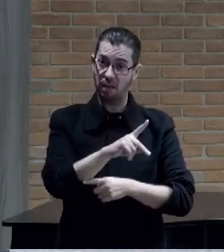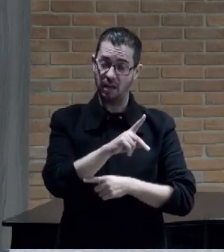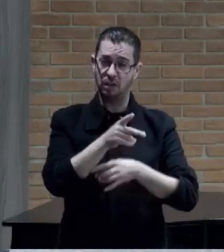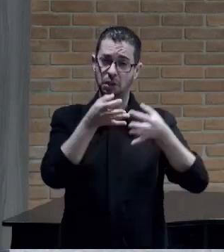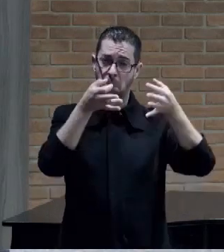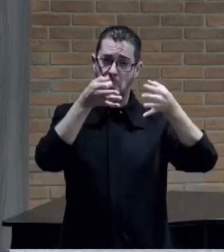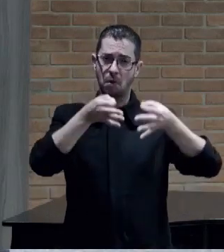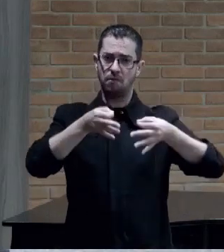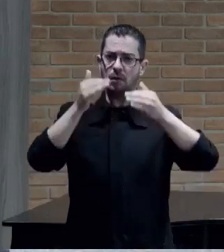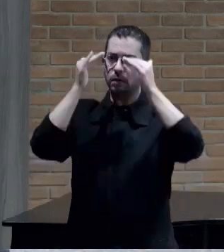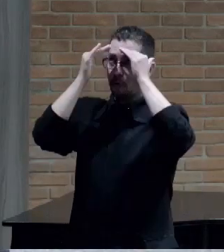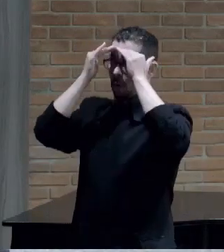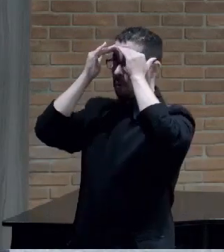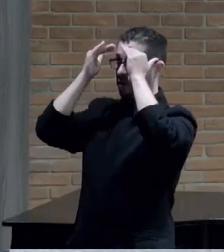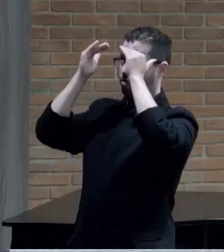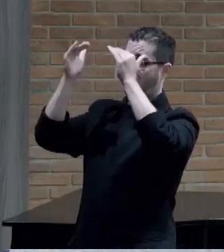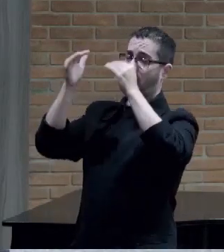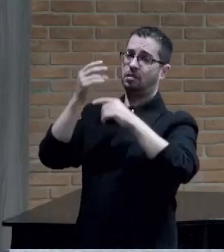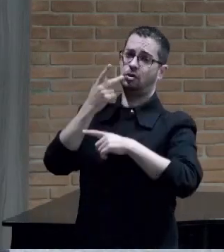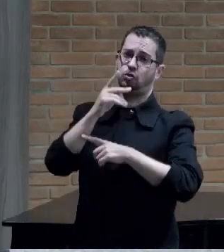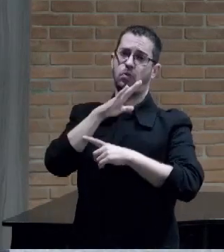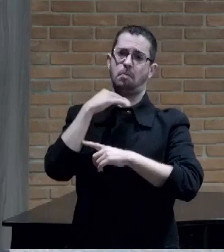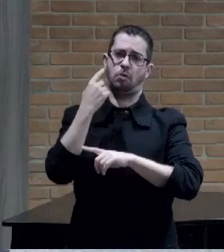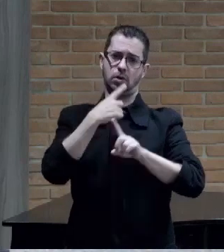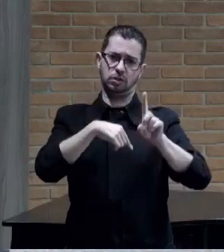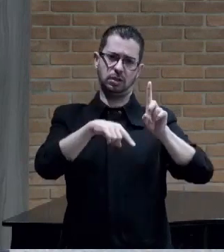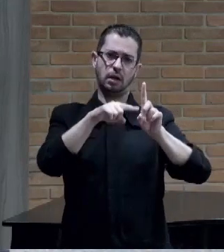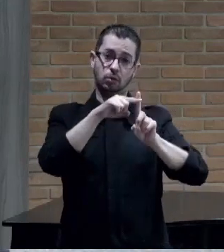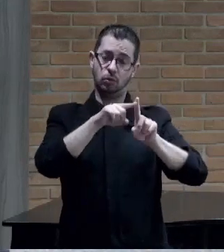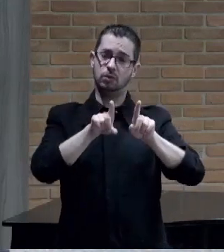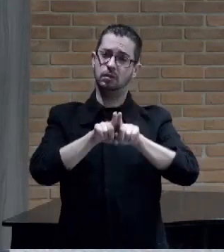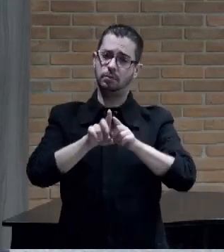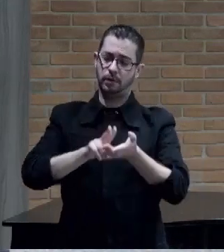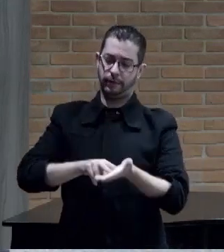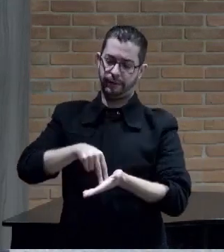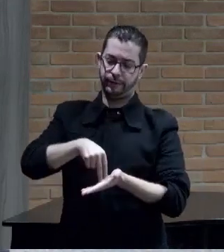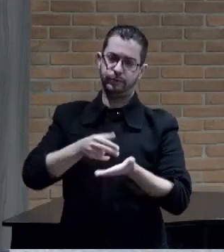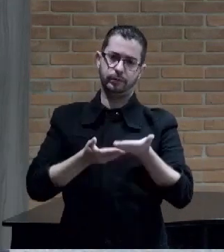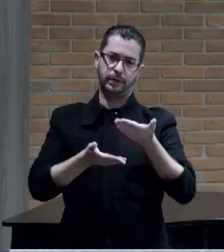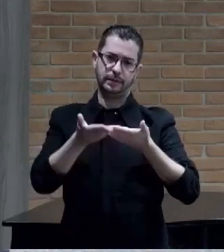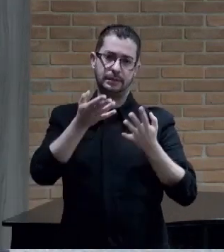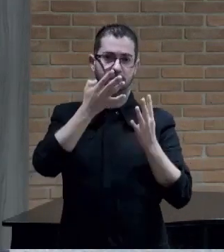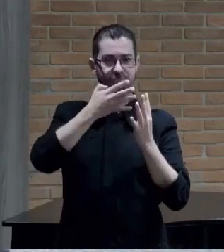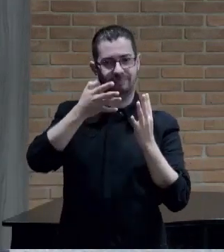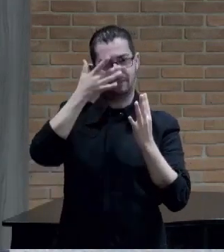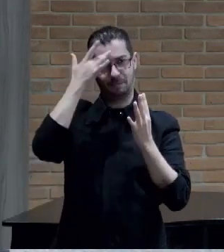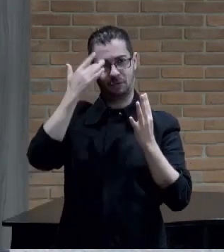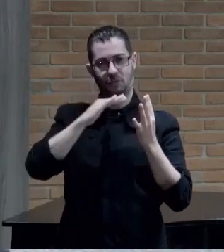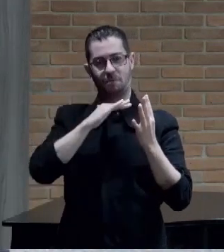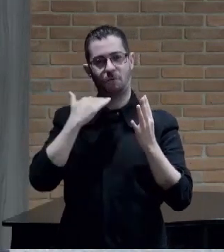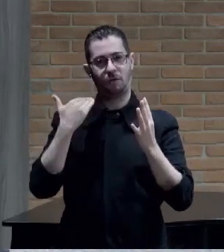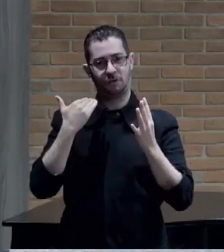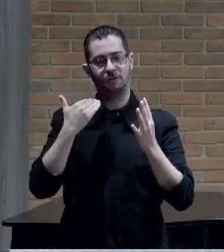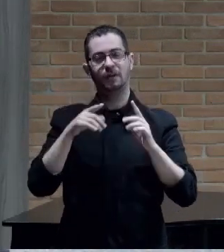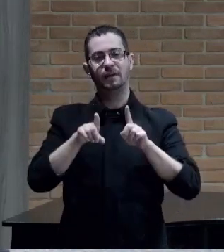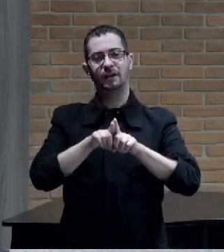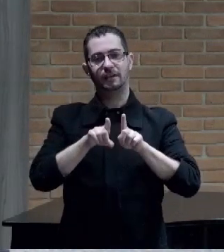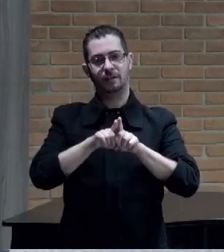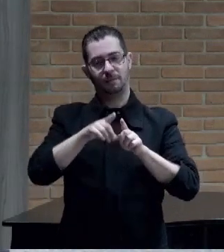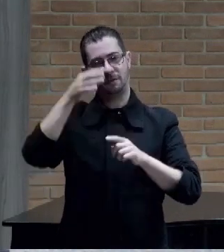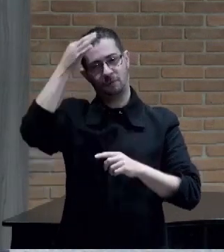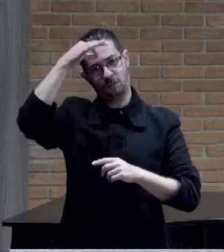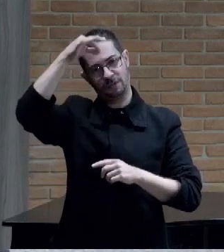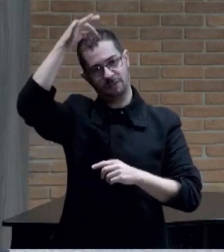expiatória na cruz, sua ressurreição dos mortos, a nossa inclusão nessa obra e o derramamento do Espírito